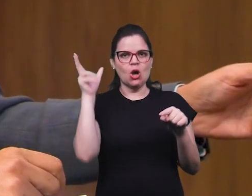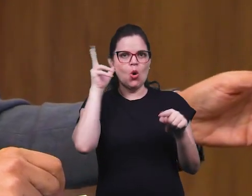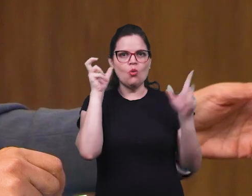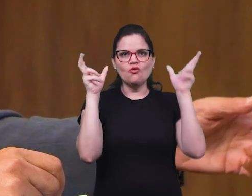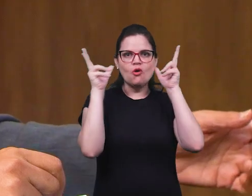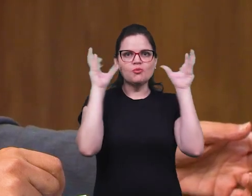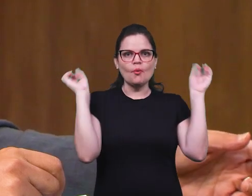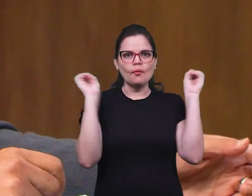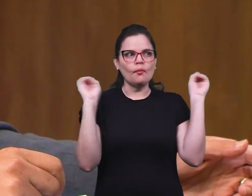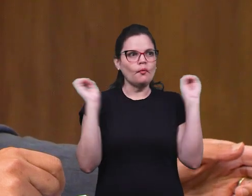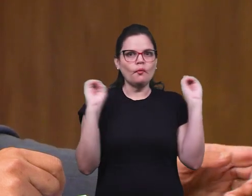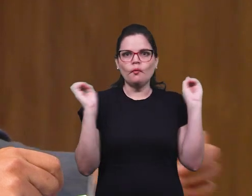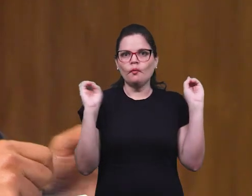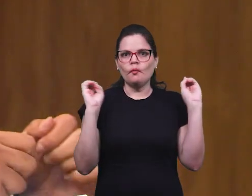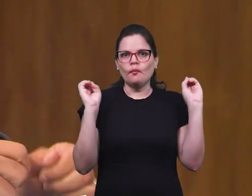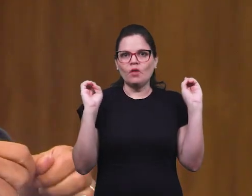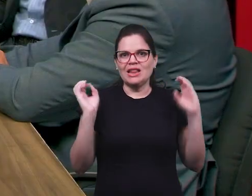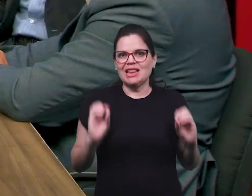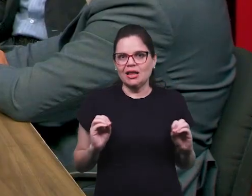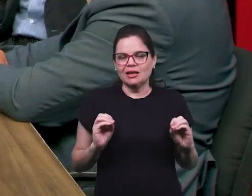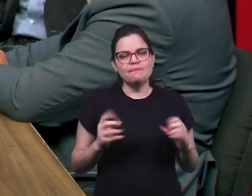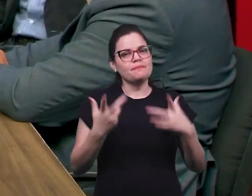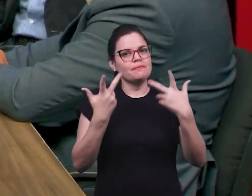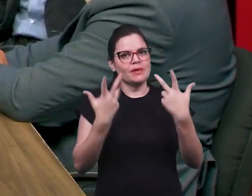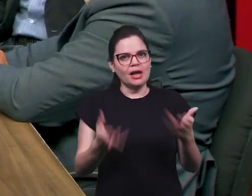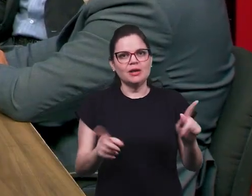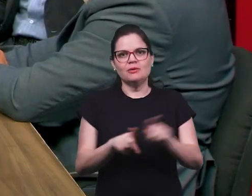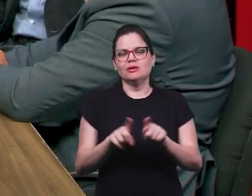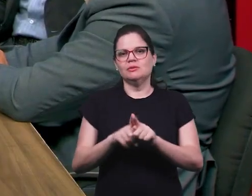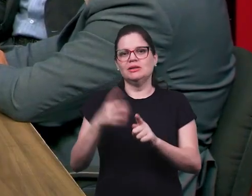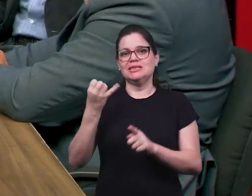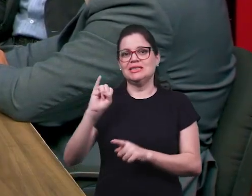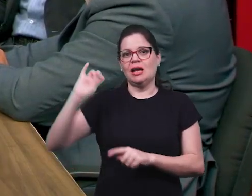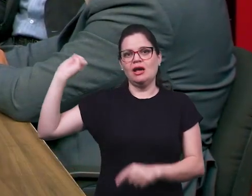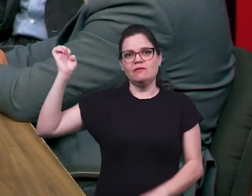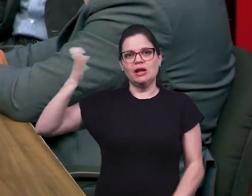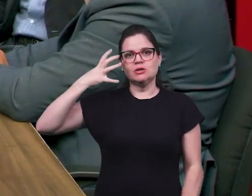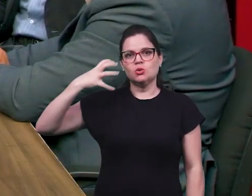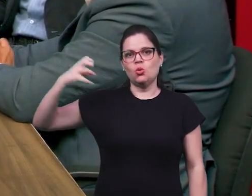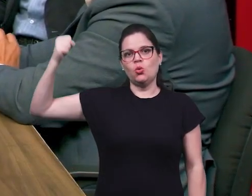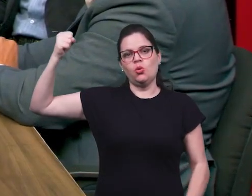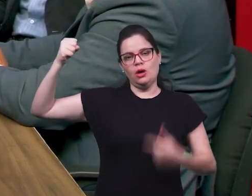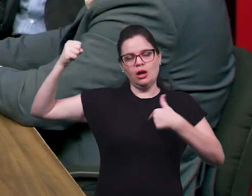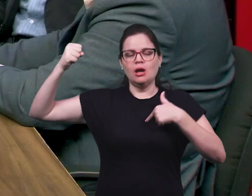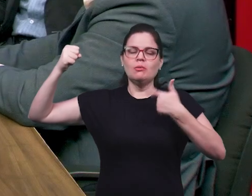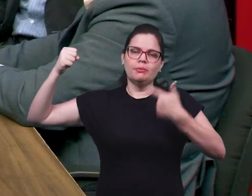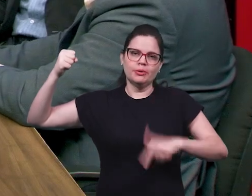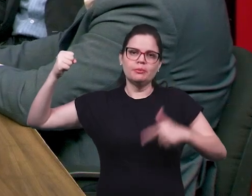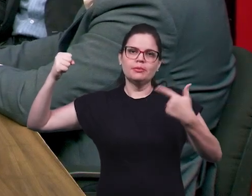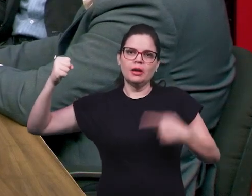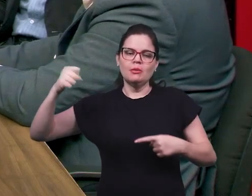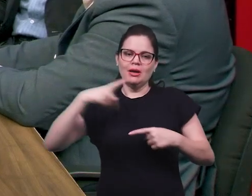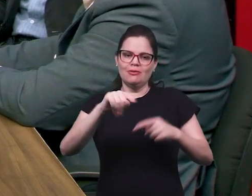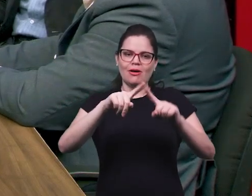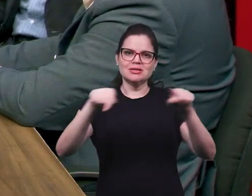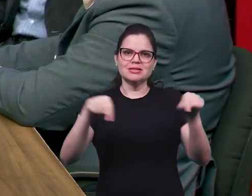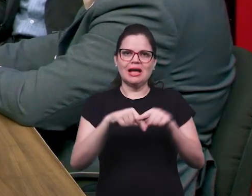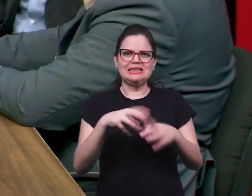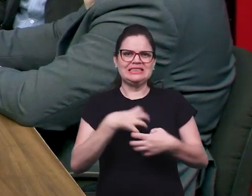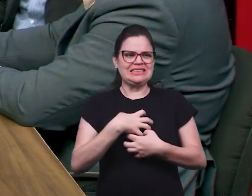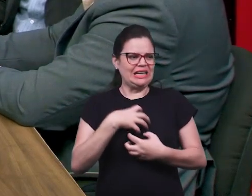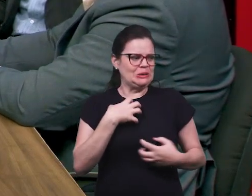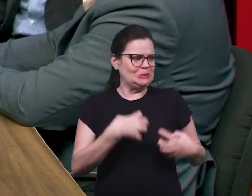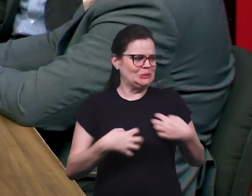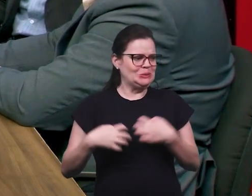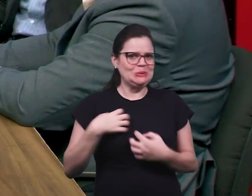do som na câmara anecoica, né? Que são aqueles sentimentos que não são sentimentos agradáveis